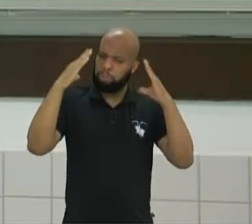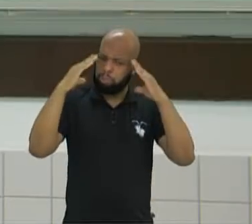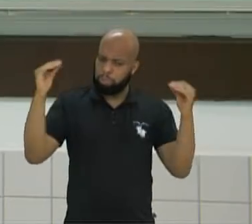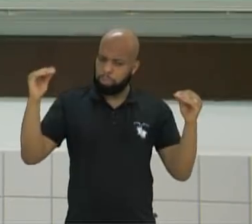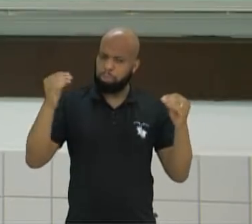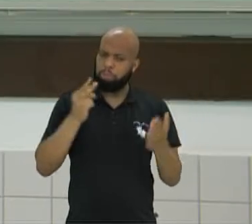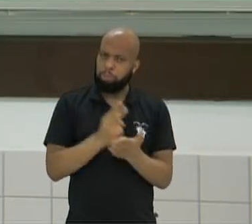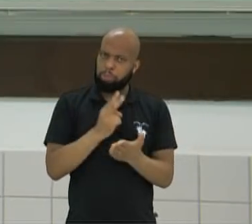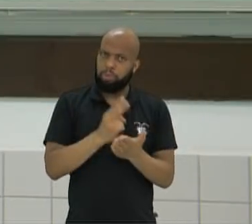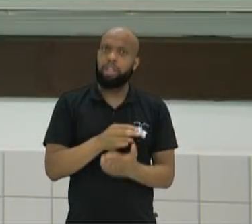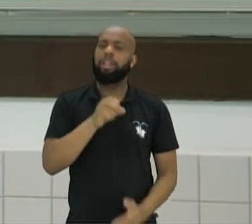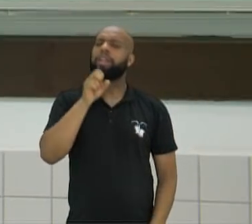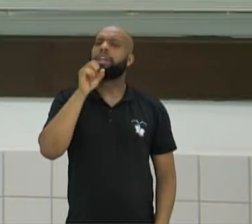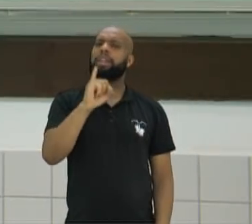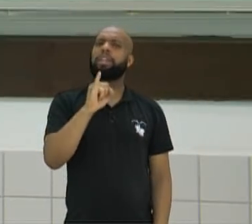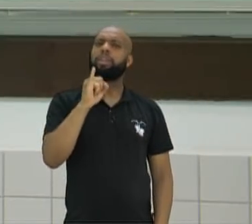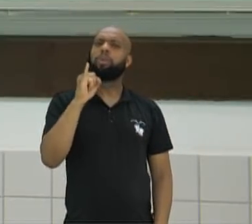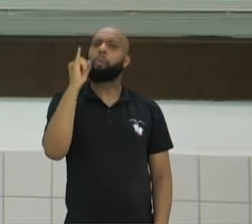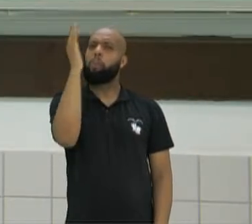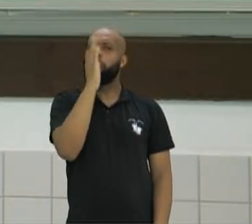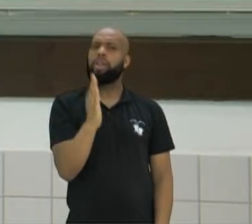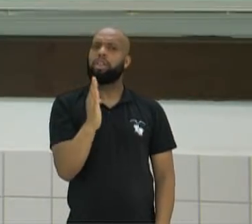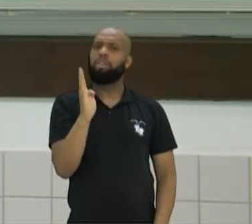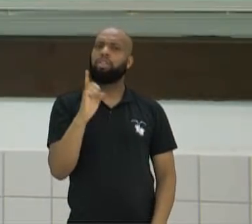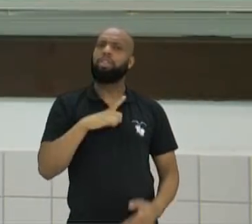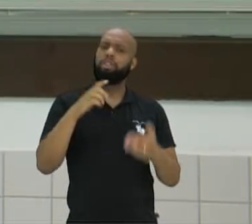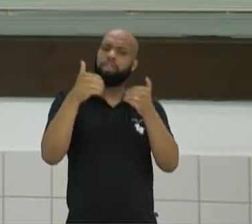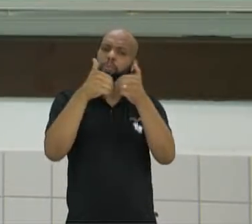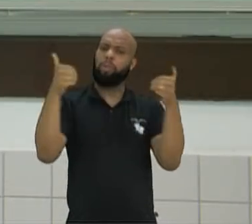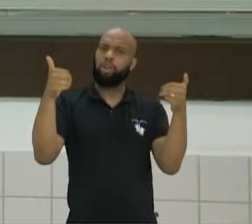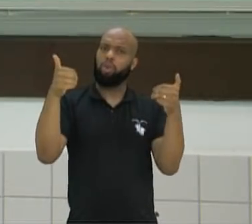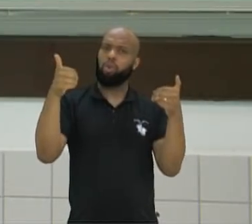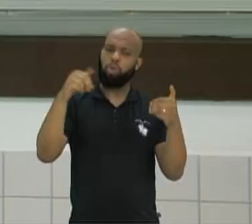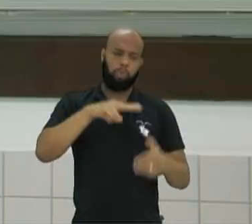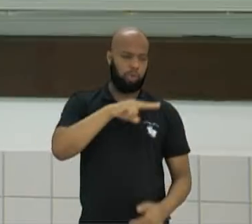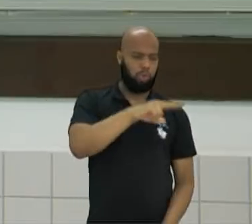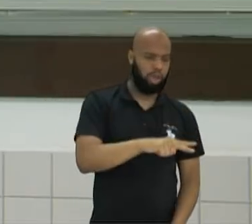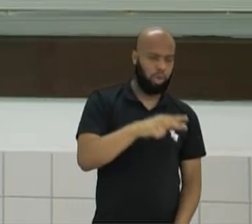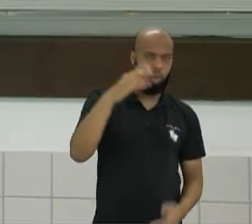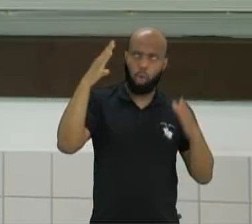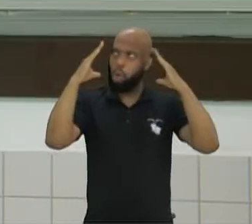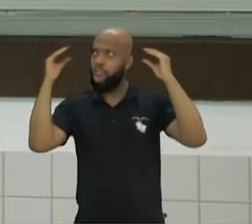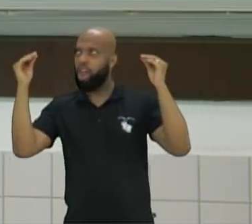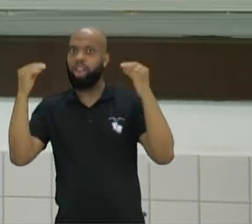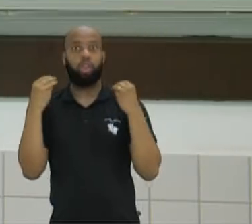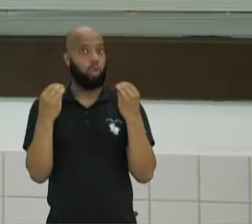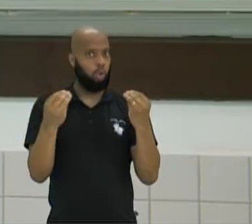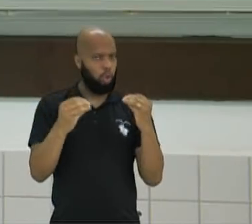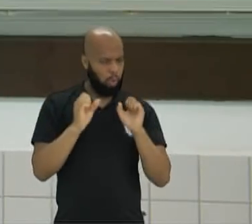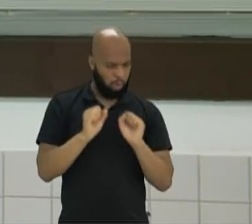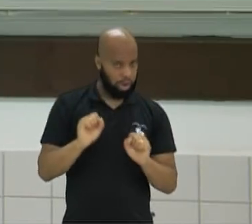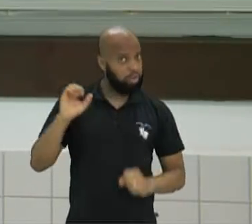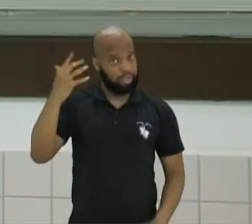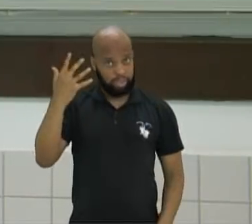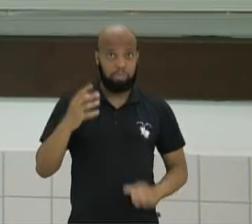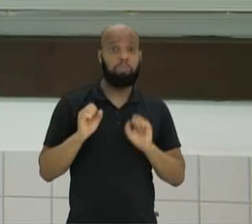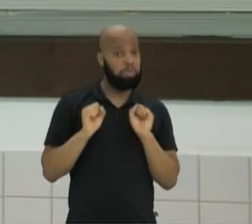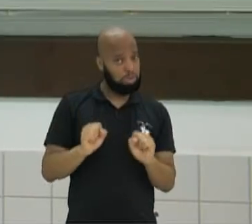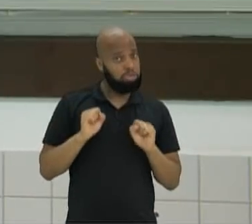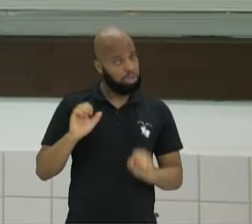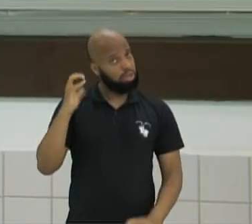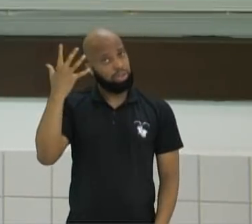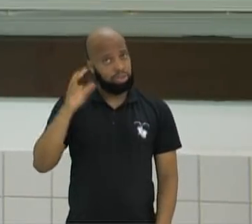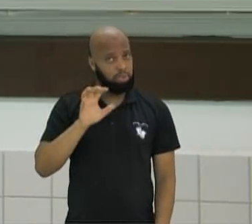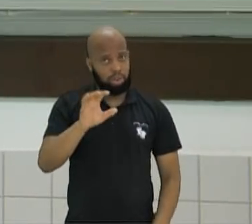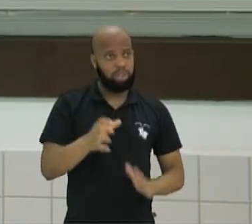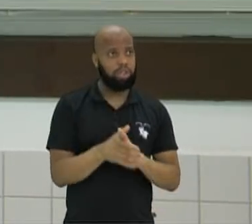7º ano. E se o Brasil tivesse dividido metade Portugal, metade holandês, poderia? Né? Já